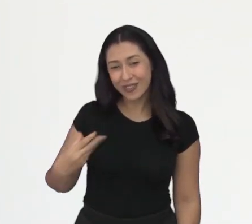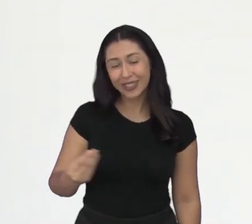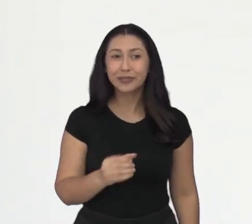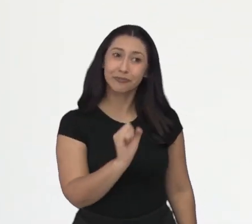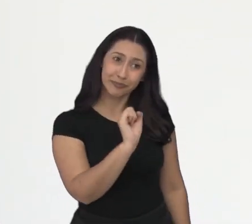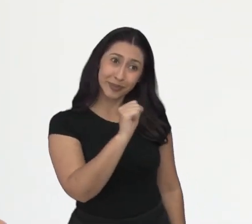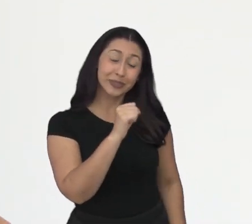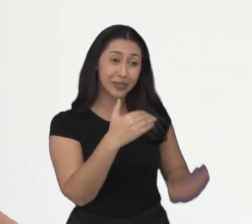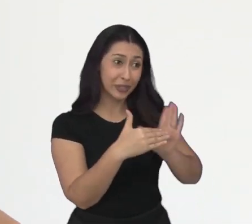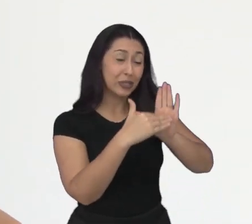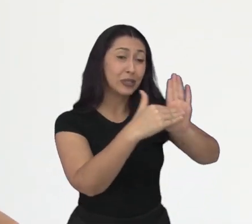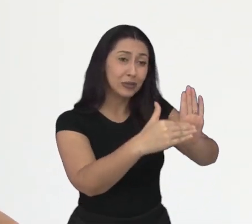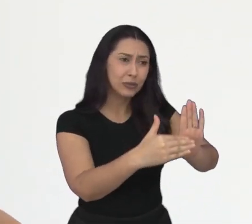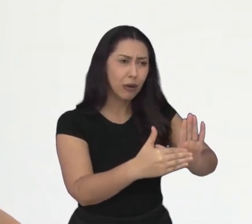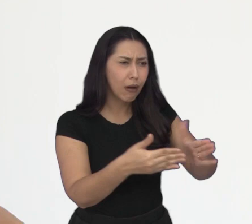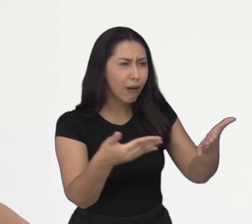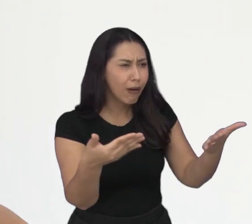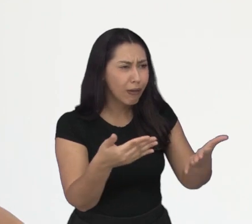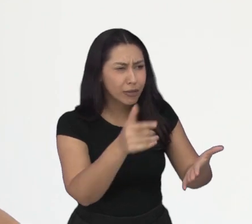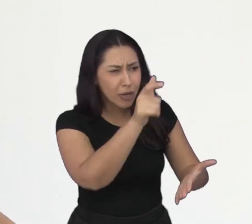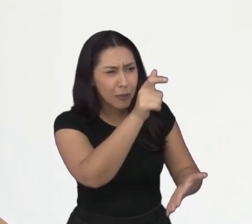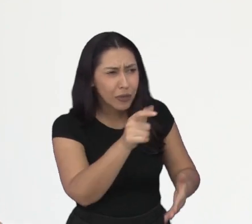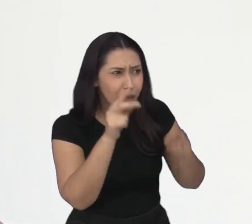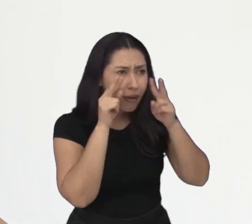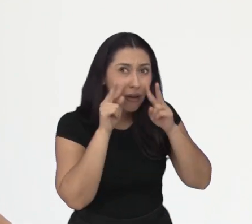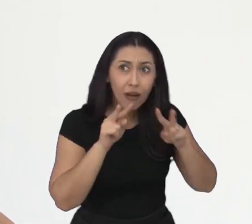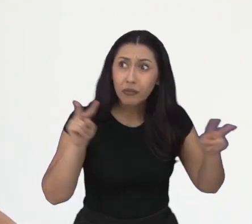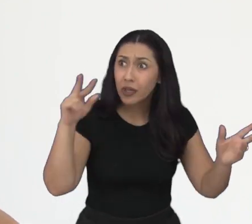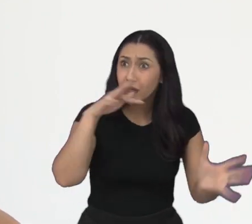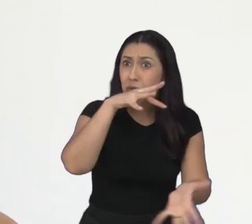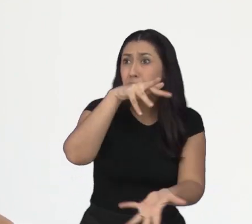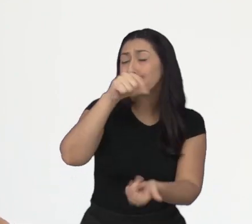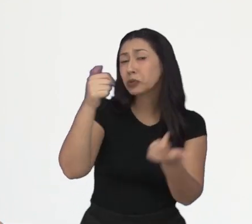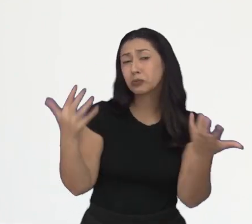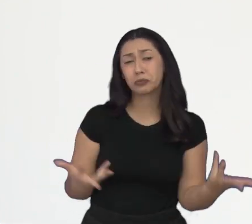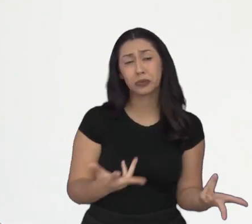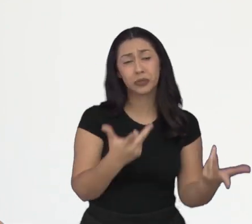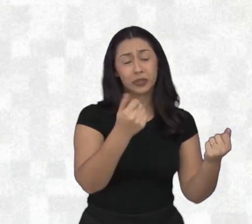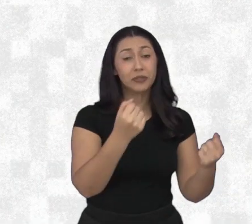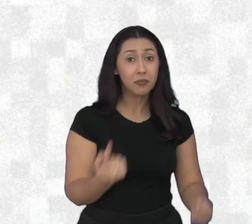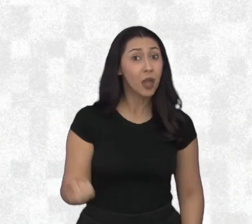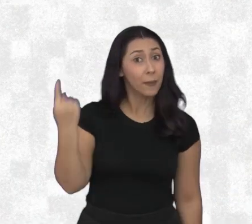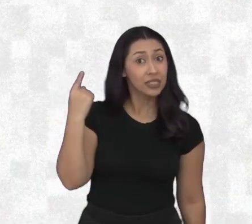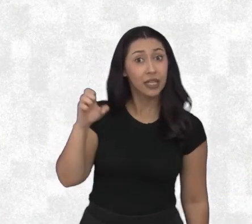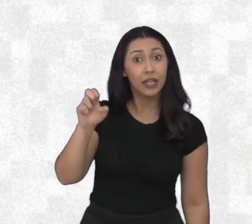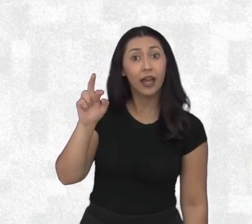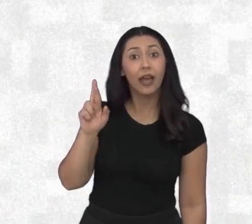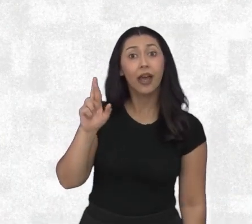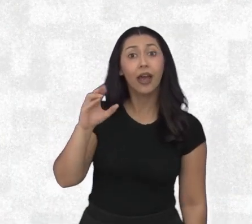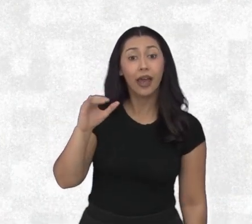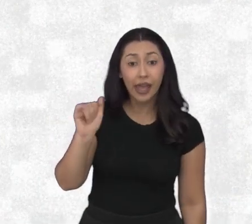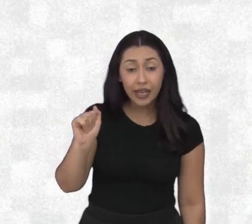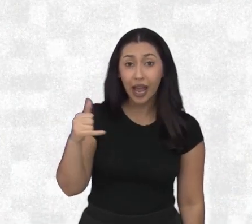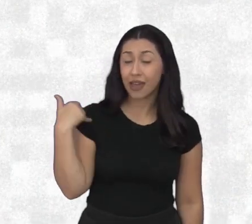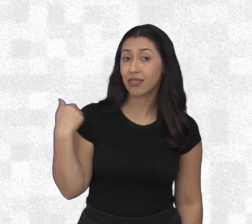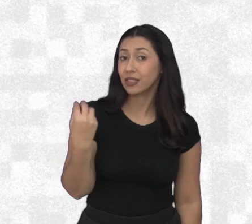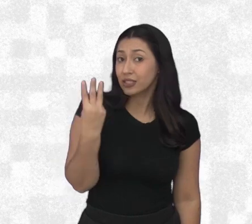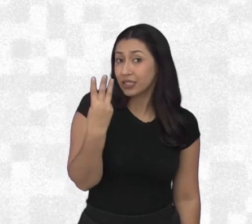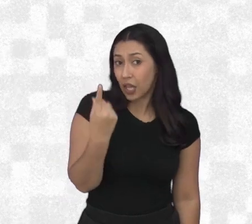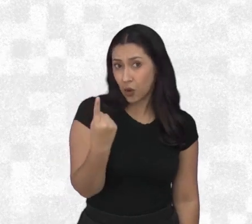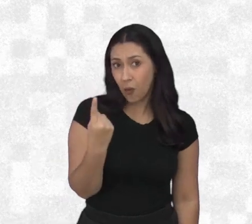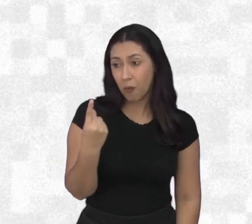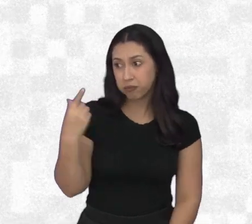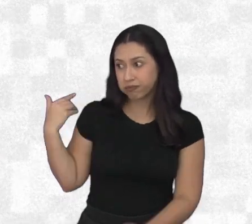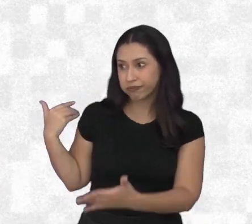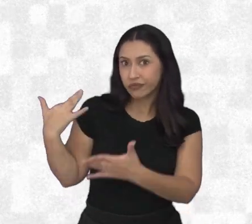É, também a filha, né? Que ajudou alguém a estar hoje, né? Enxergando esse mundo maravilhoso, né? Na época, a Érica tinha 31 anos